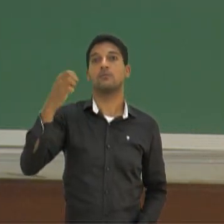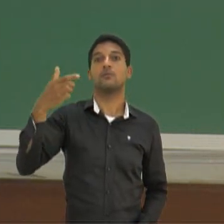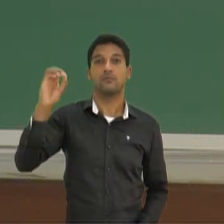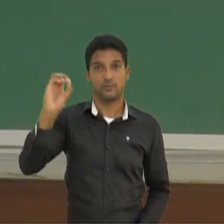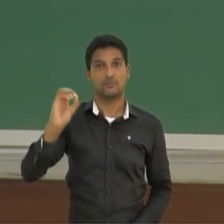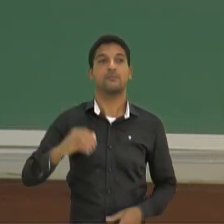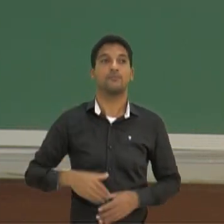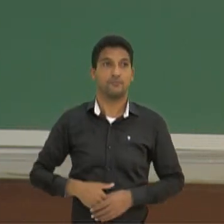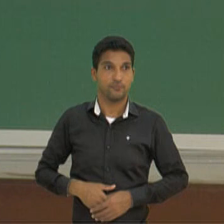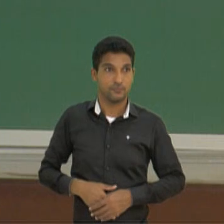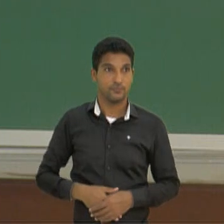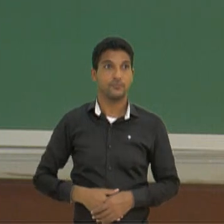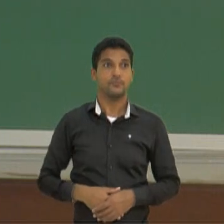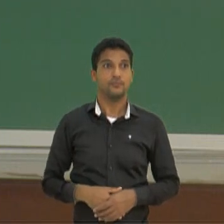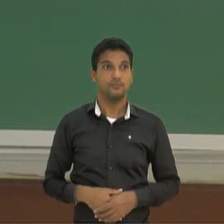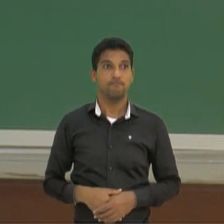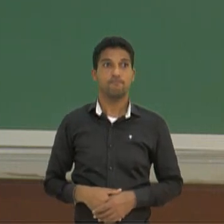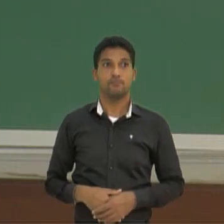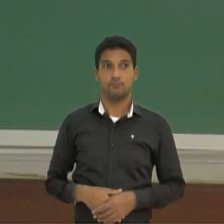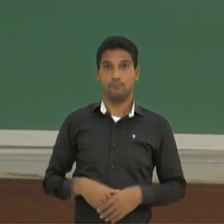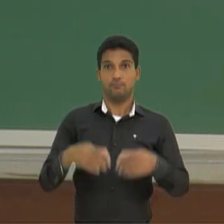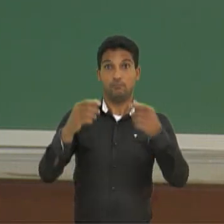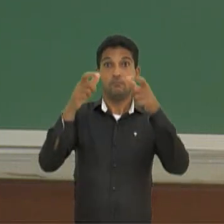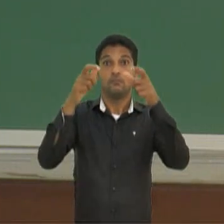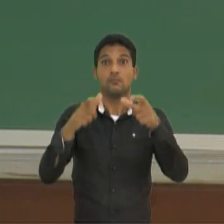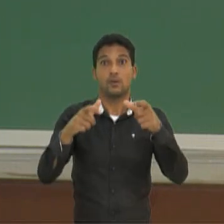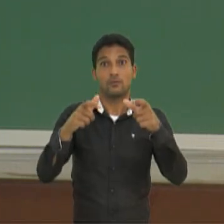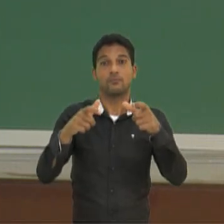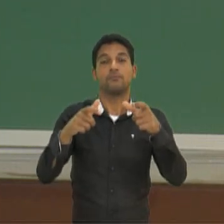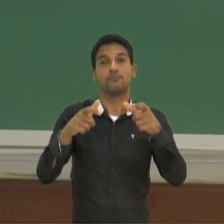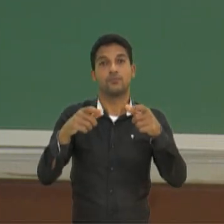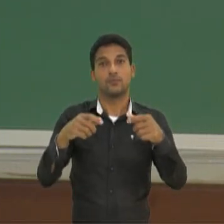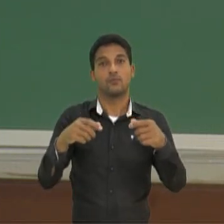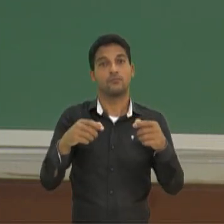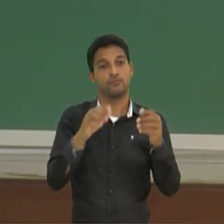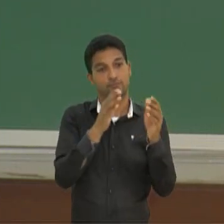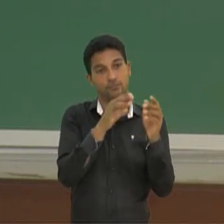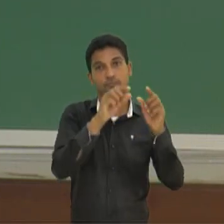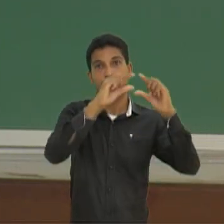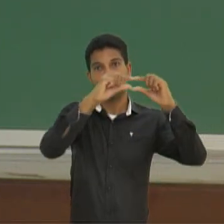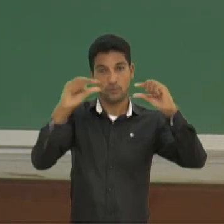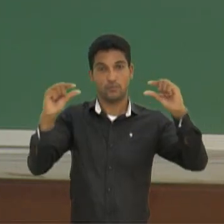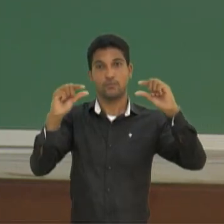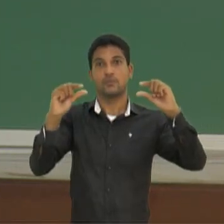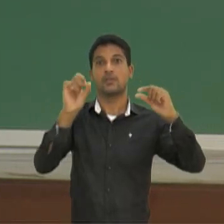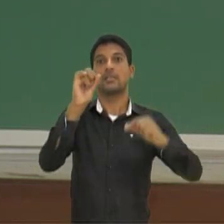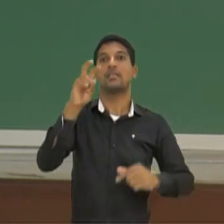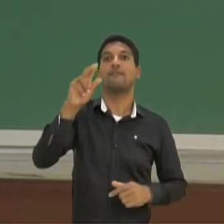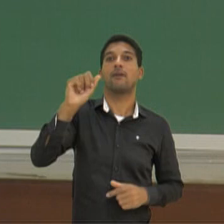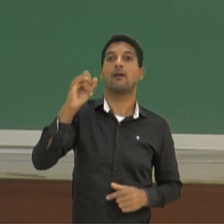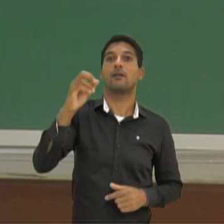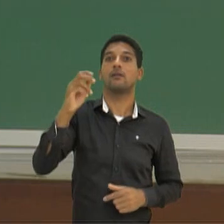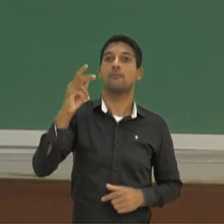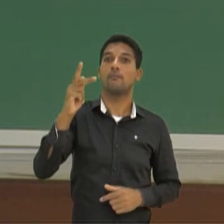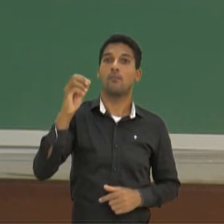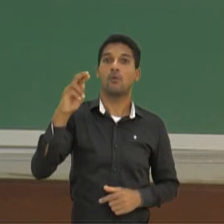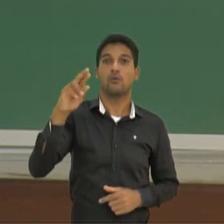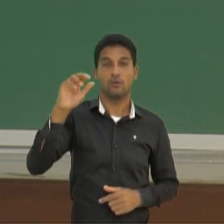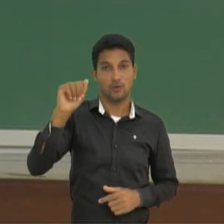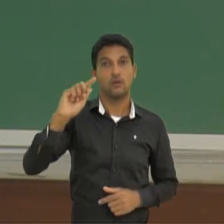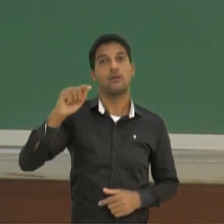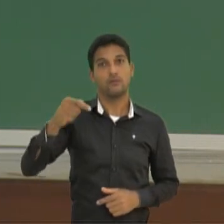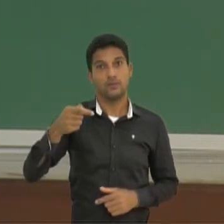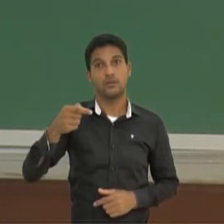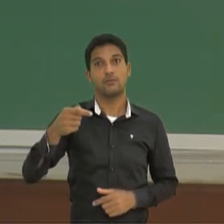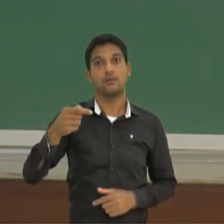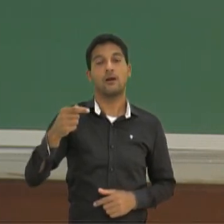Então, localidade, vamos voltar lá, Ivaiporã, 2 de outubro de 2020. E por aí vai, né? Na sequência tem